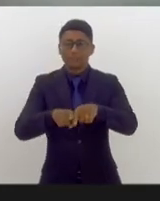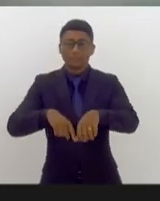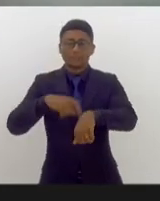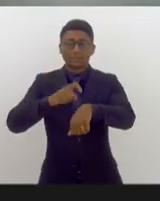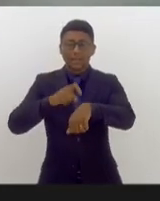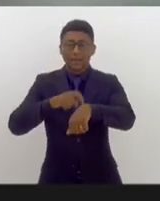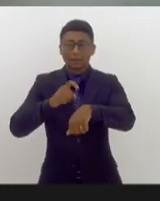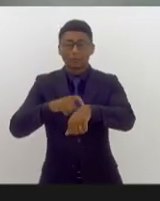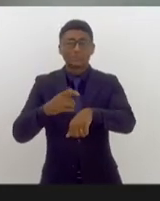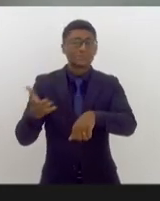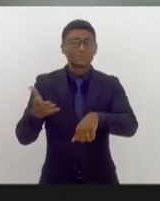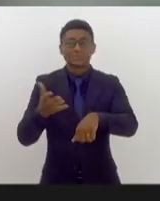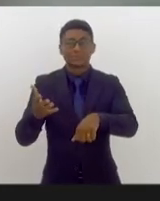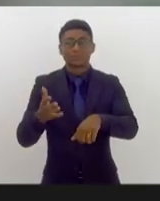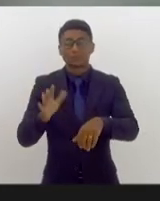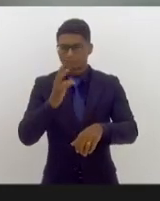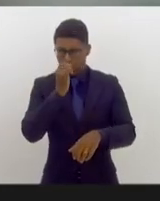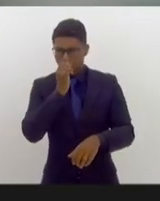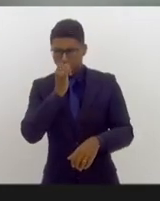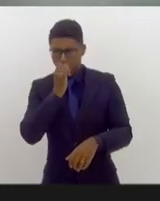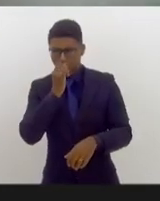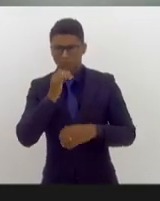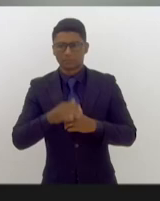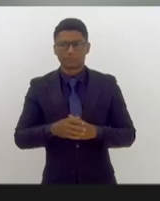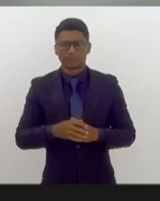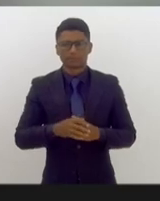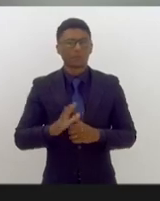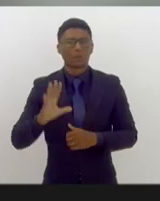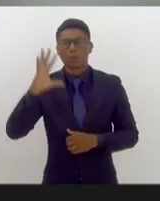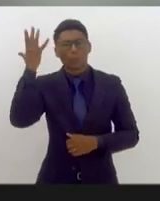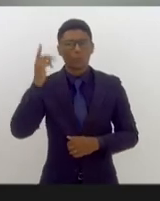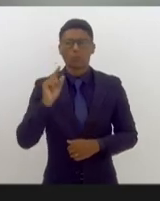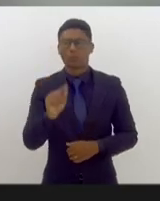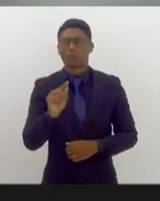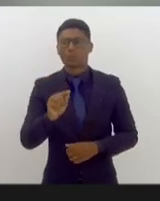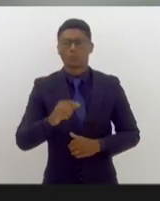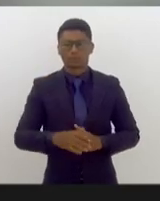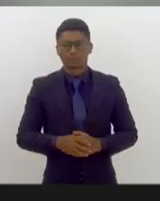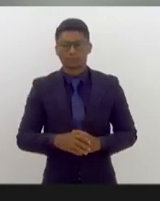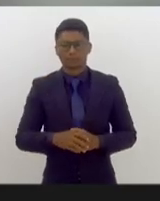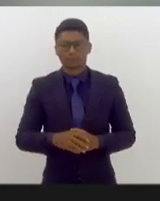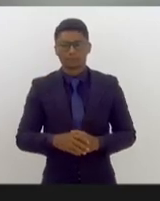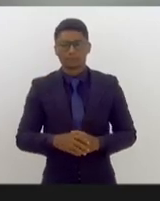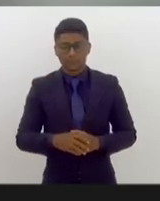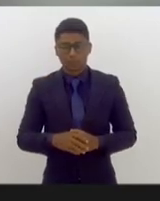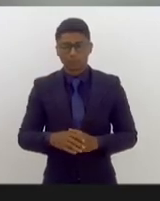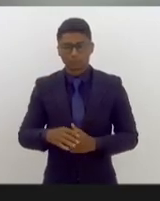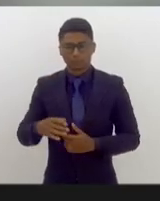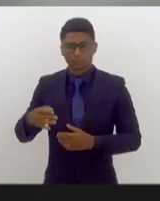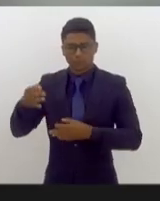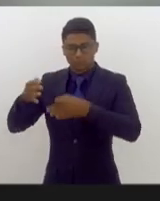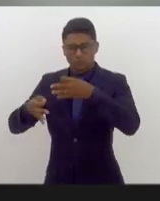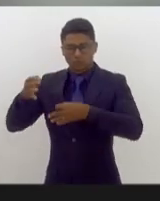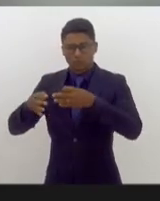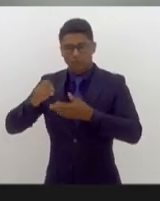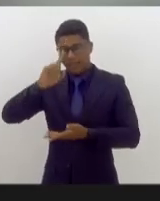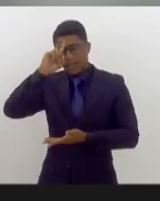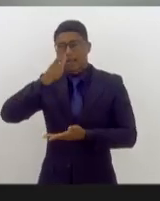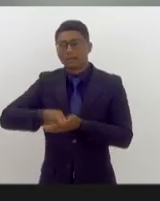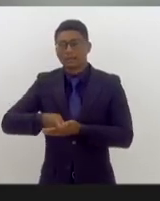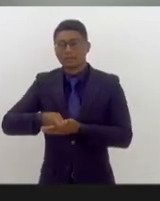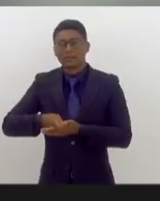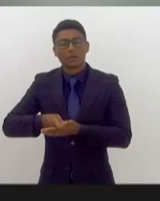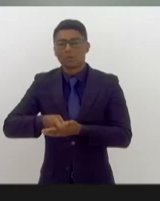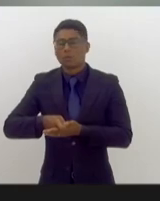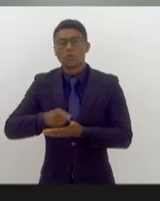todas e todos tenham uma ideia do que aconteceu durante o processo, a decisão de primeira instância, a sentença de primeira instância foi